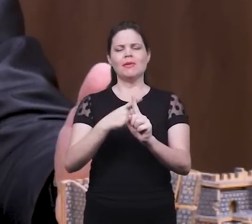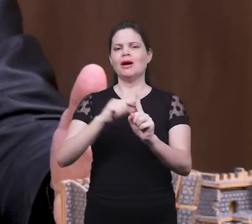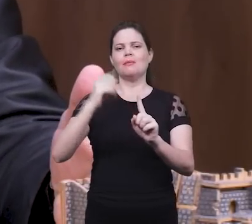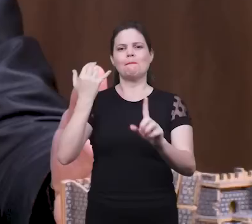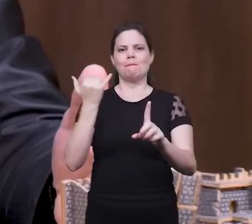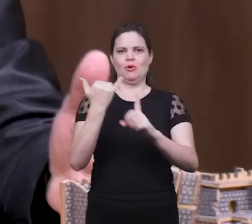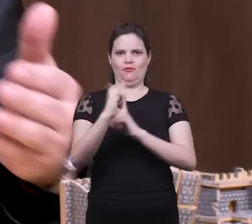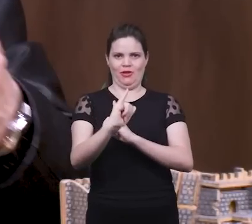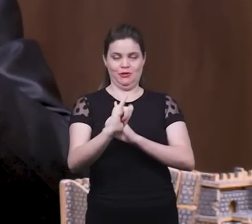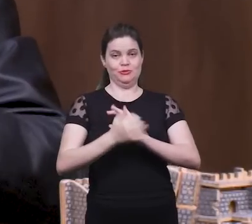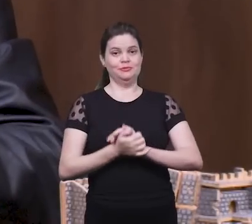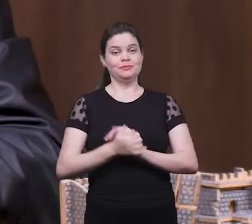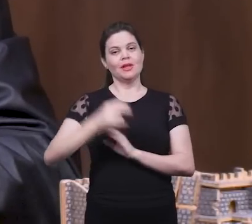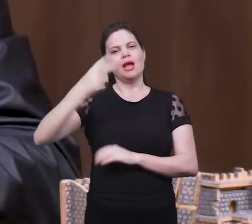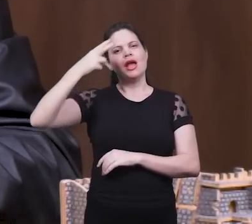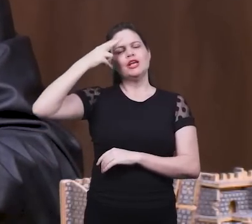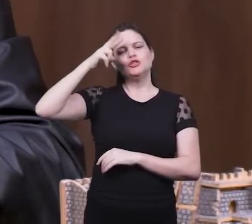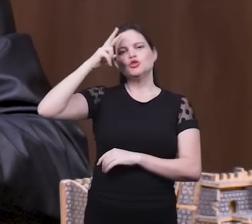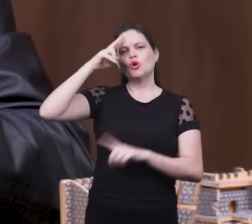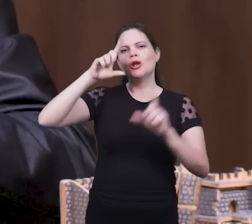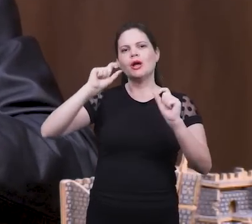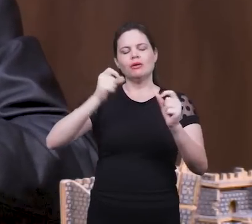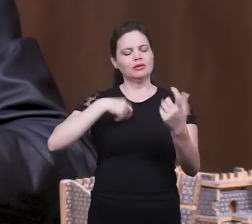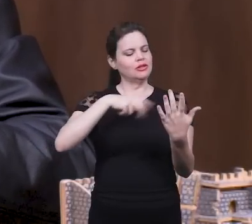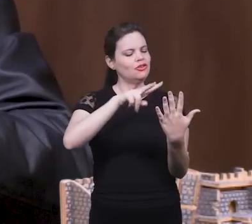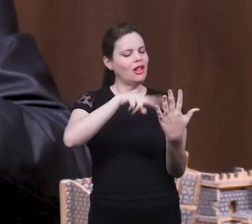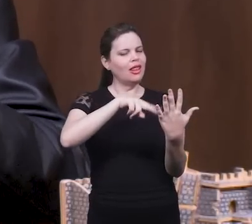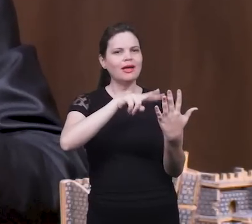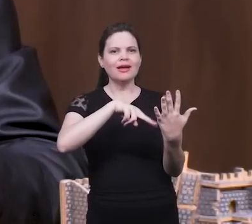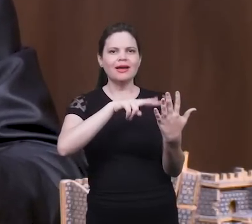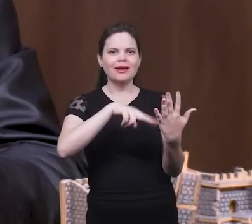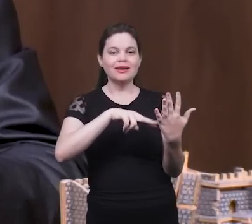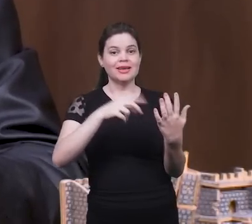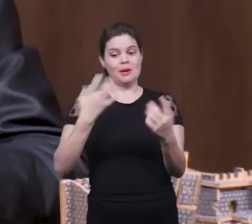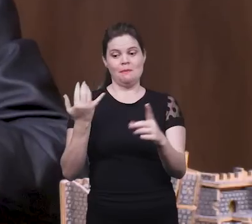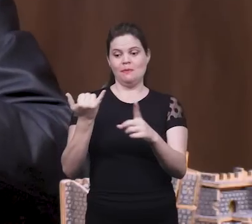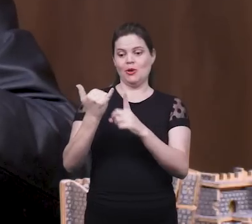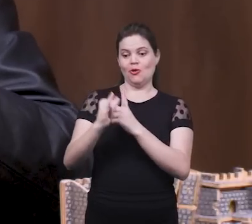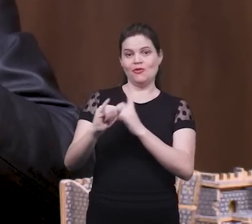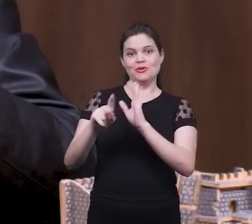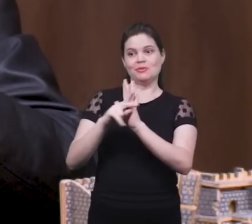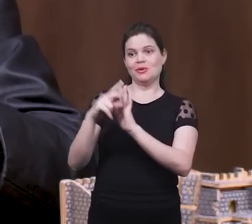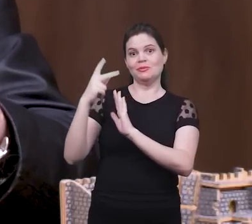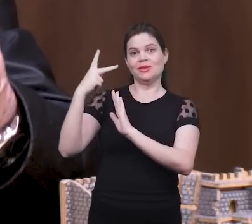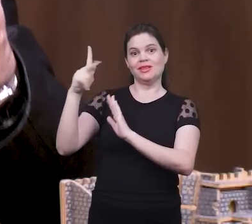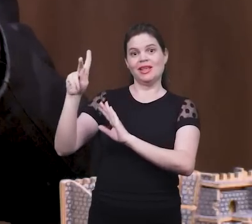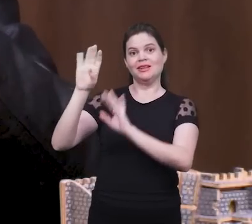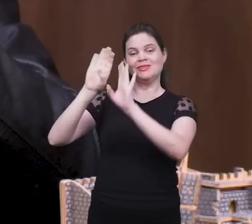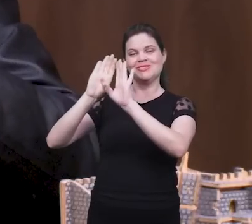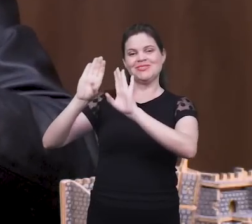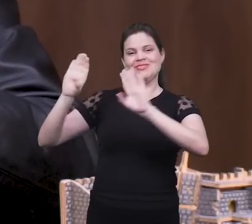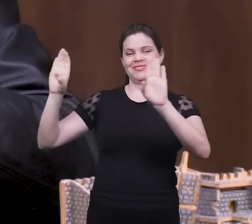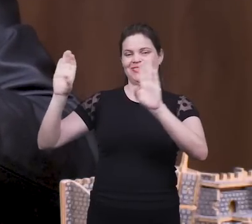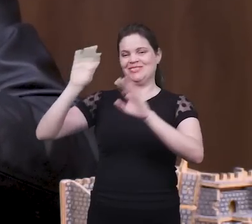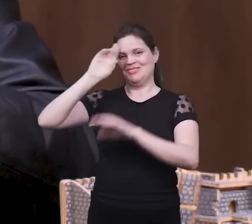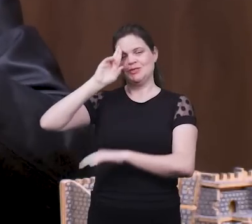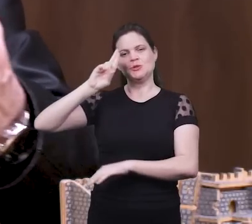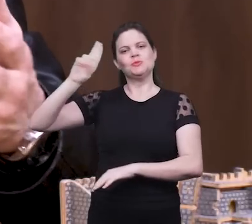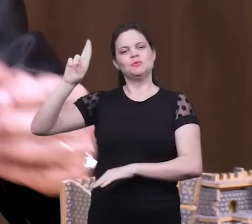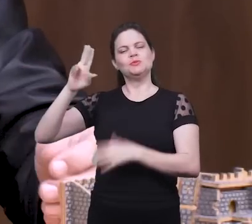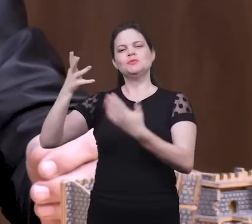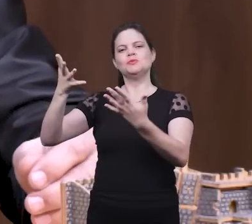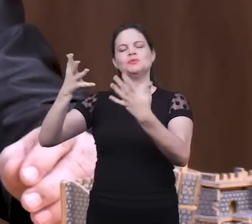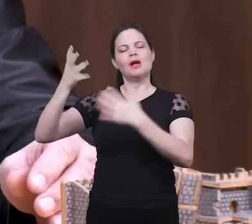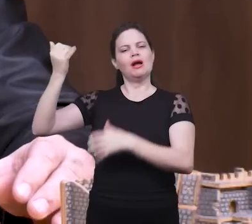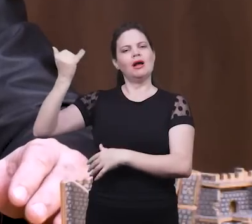nos conta. O profético é aquilo que é espiritual, aquilo que vem do Senhor, aquilo que o Senhor